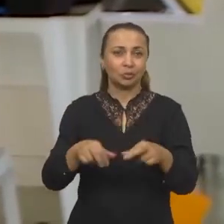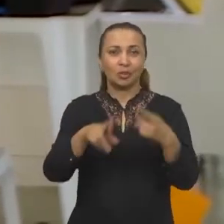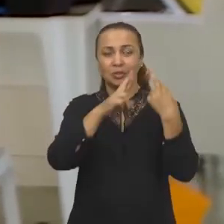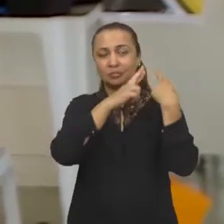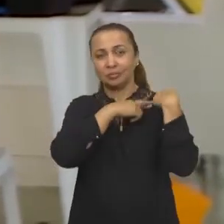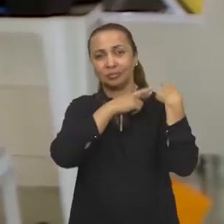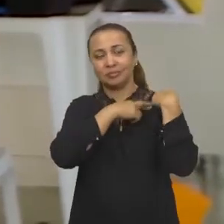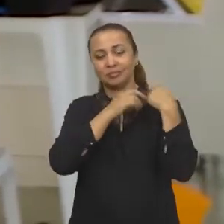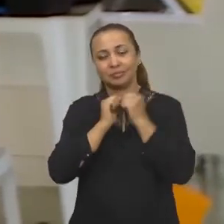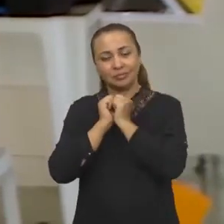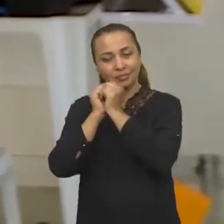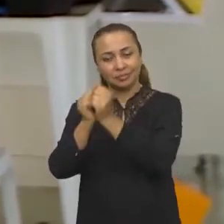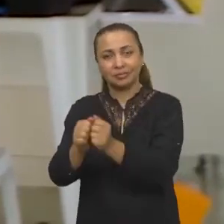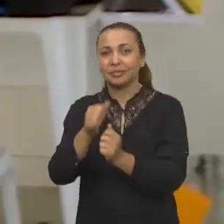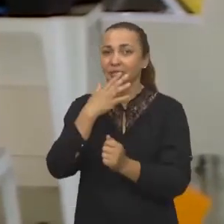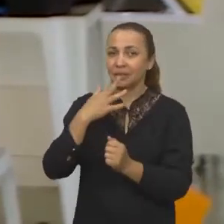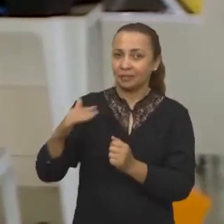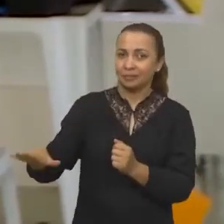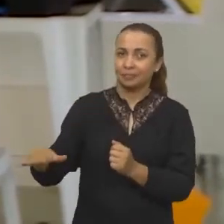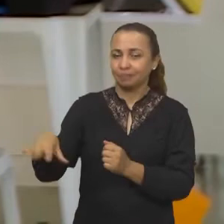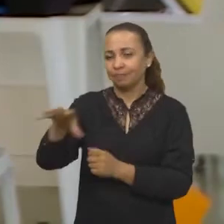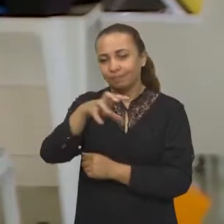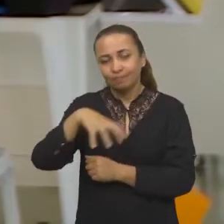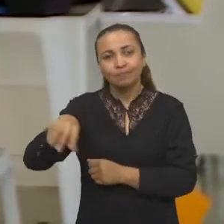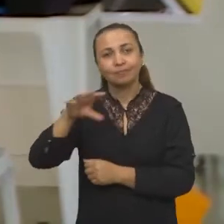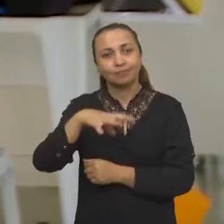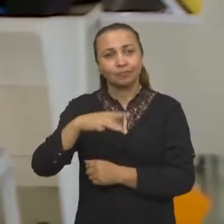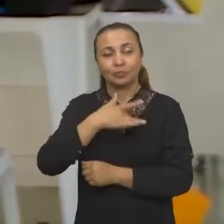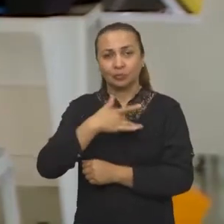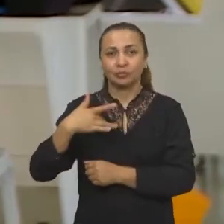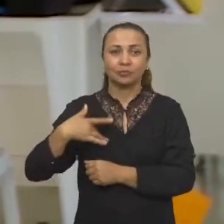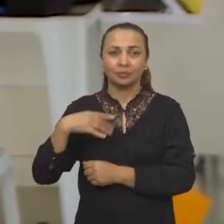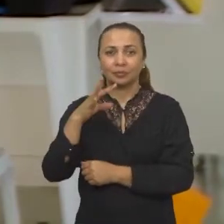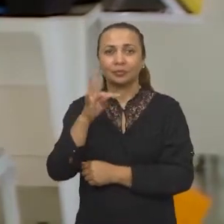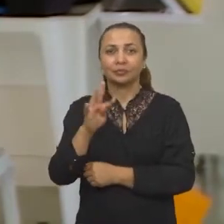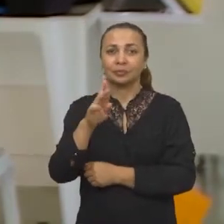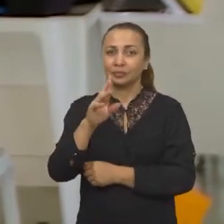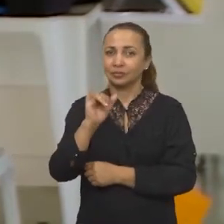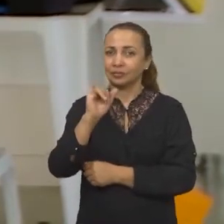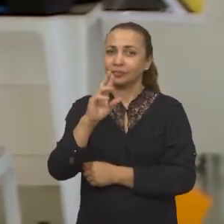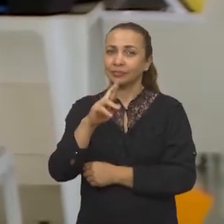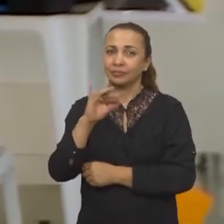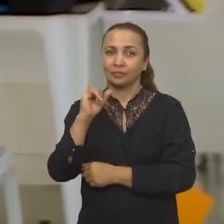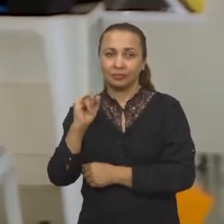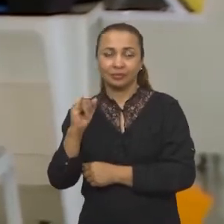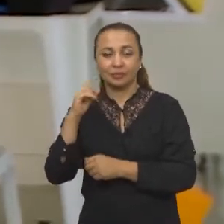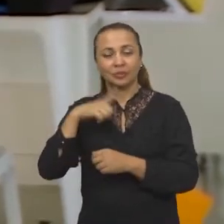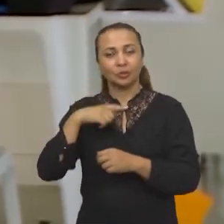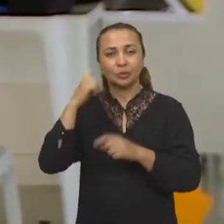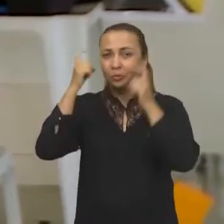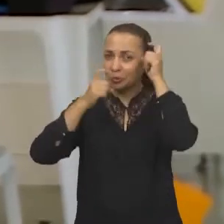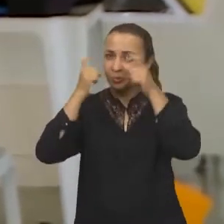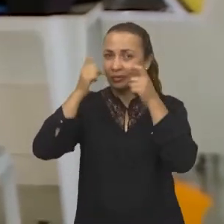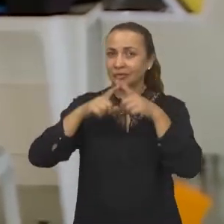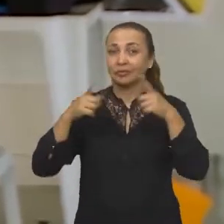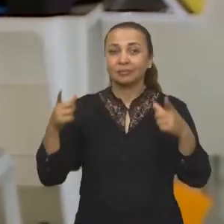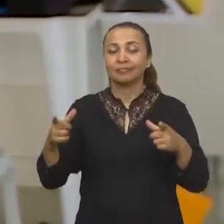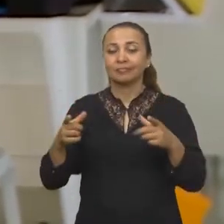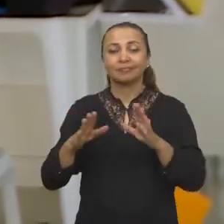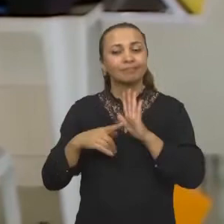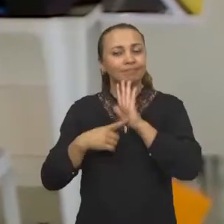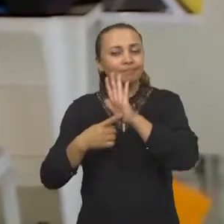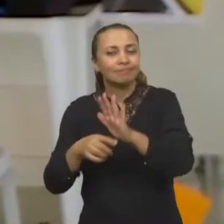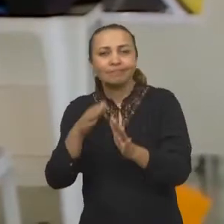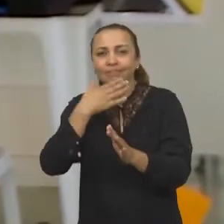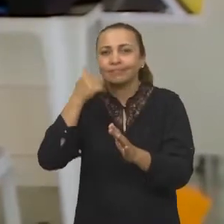ficou responsável por acompanhar as crianças dessa região de saúde do Trairi. Então, desde o início, existia uma preocupação muito grande de fornecer